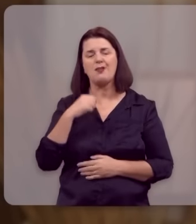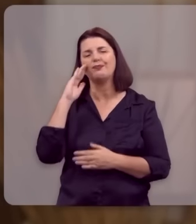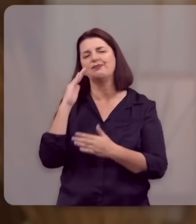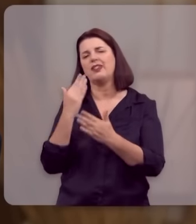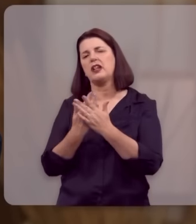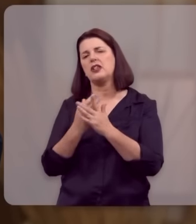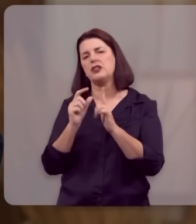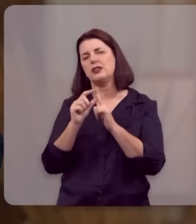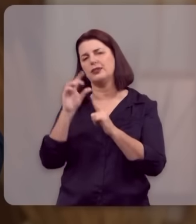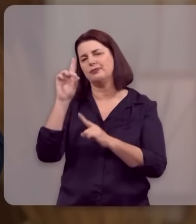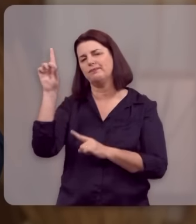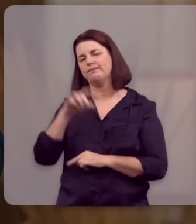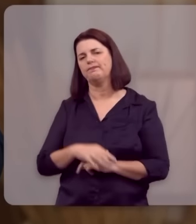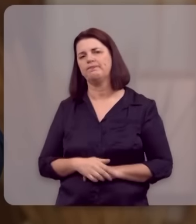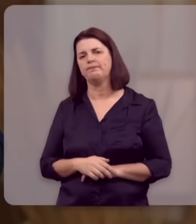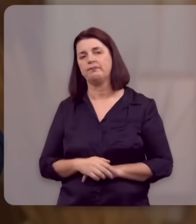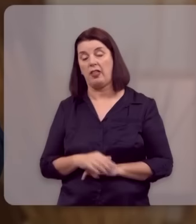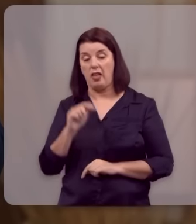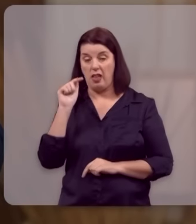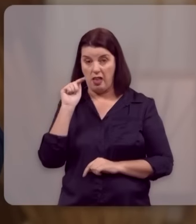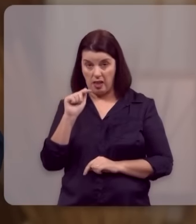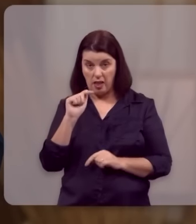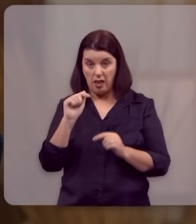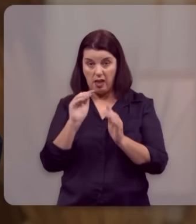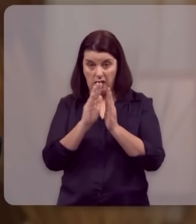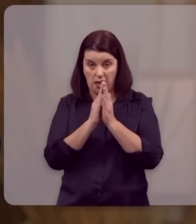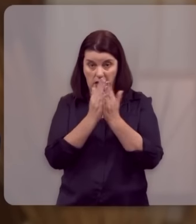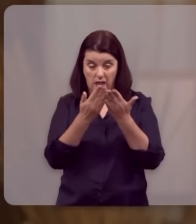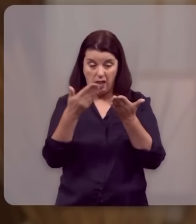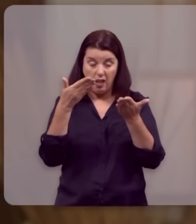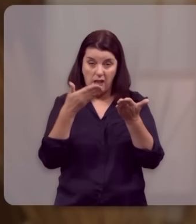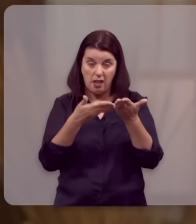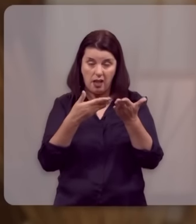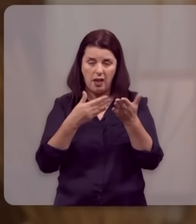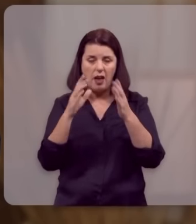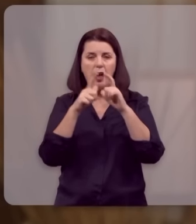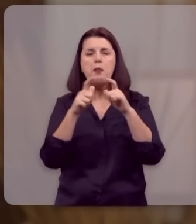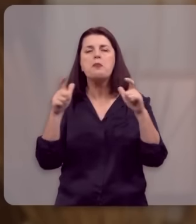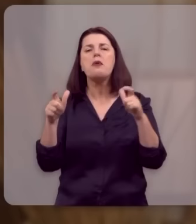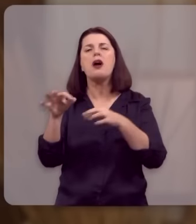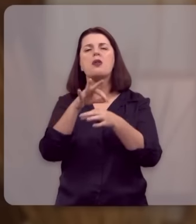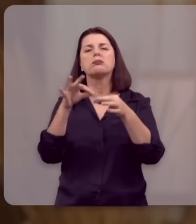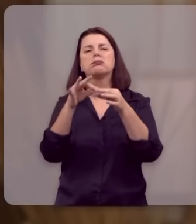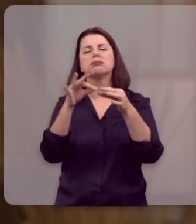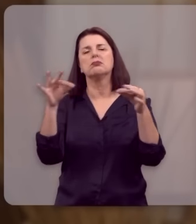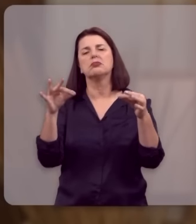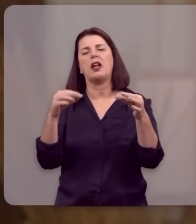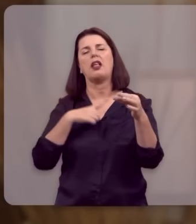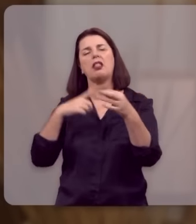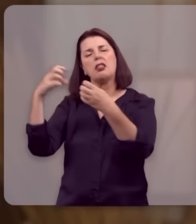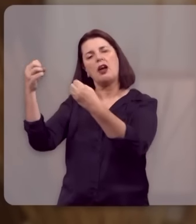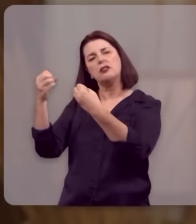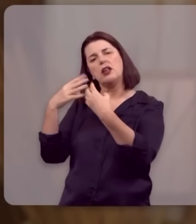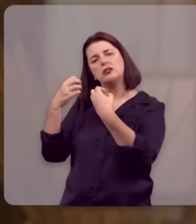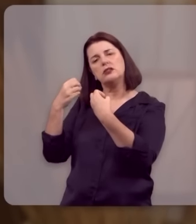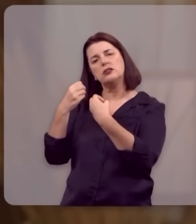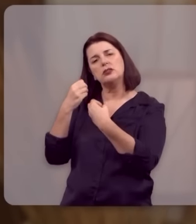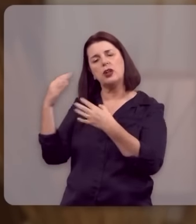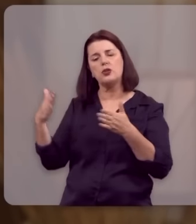Eu creio na Bíblia. Este livro é o grande tesouro que tem nos